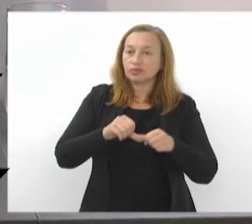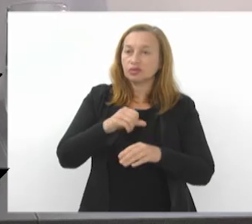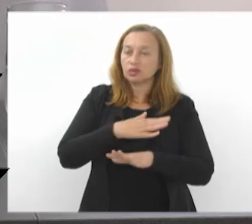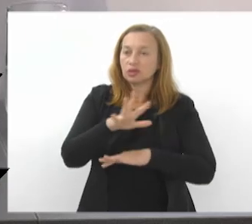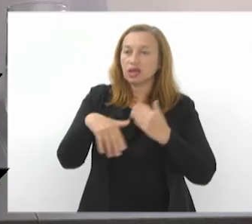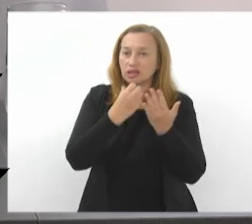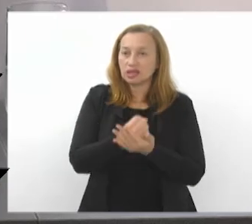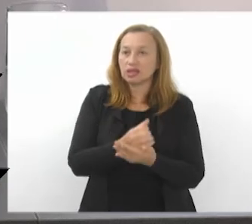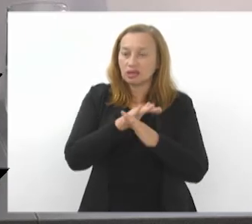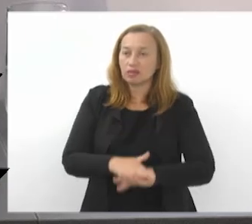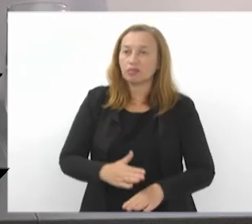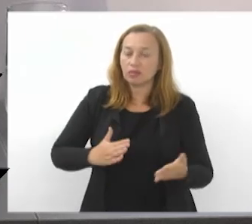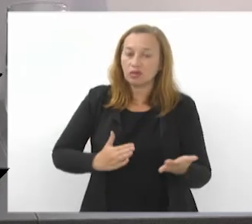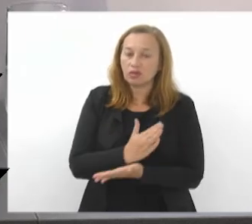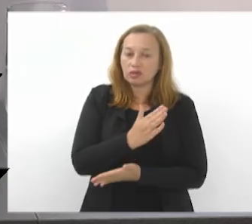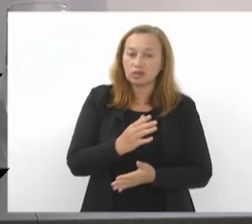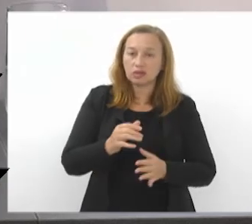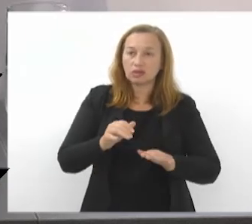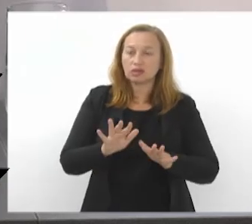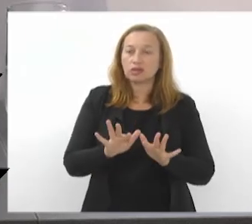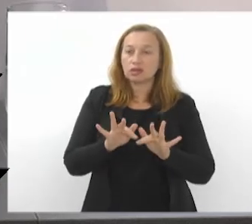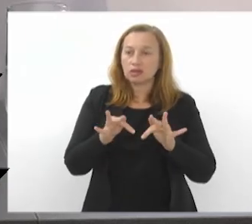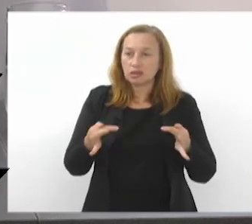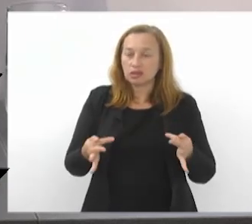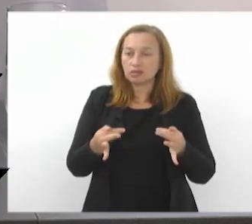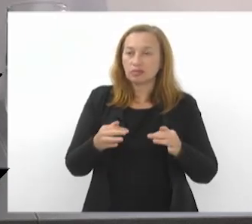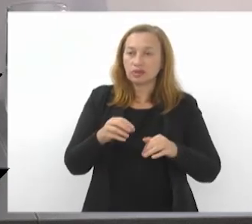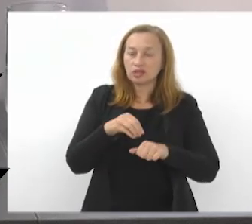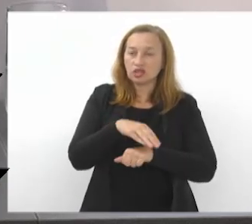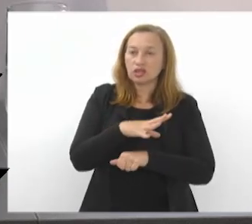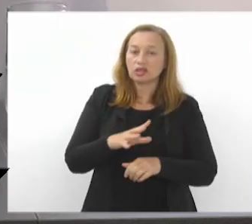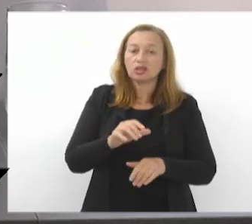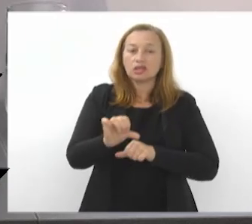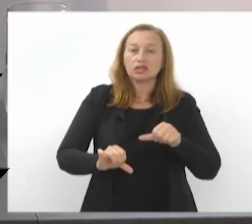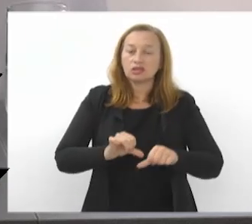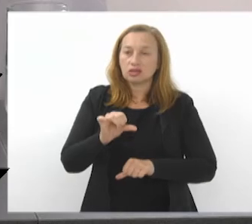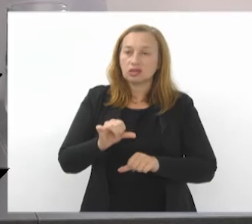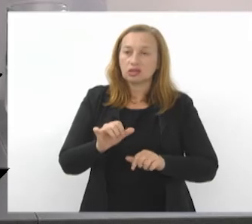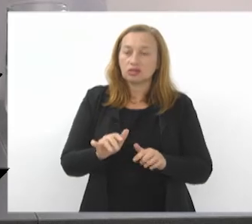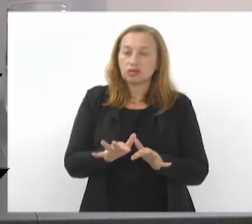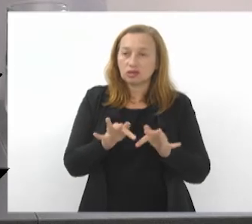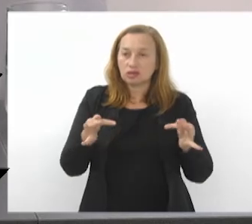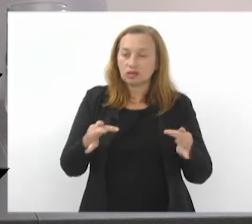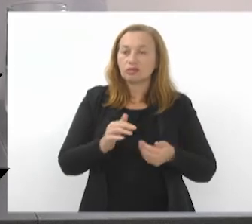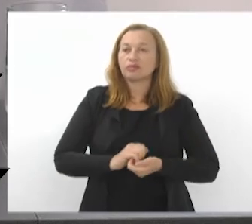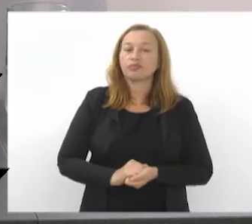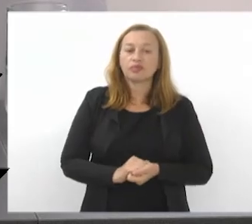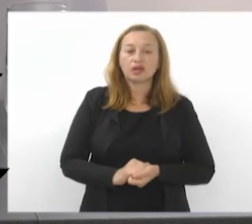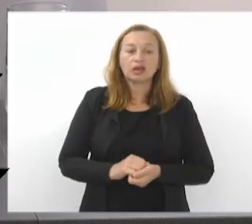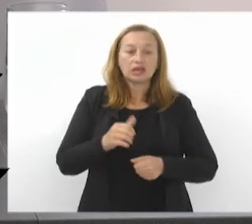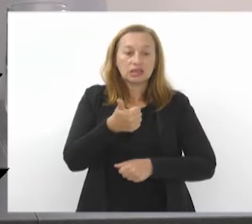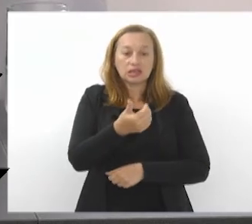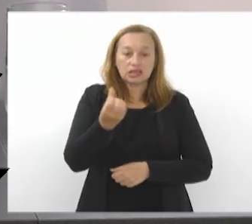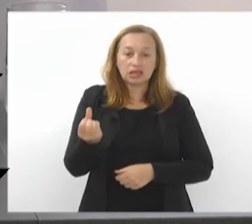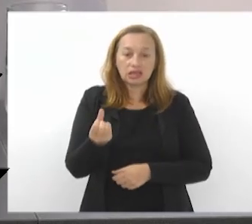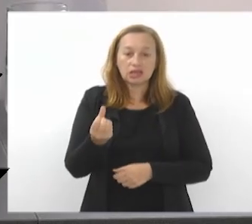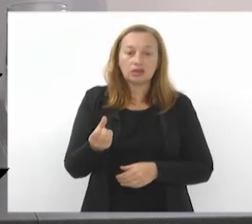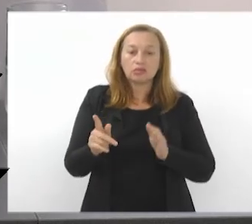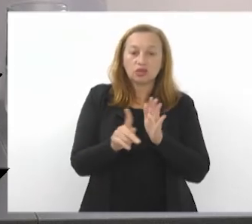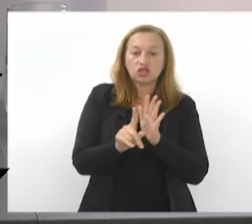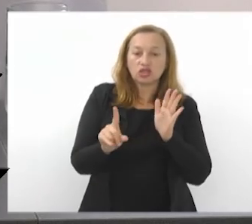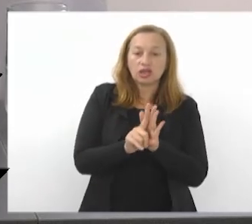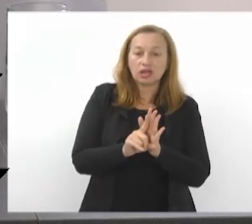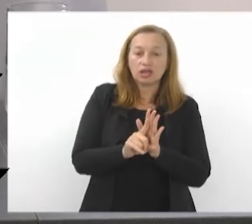aprovam permaneçam como estão, aprovada pela indicação simples. Transformação em indicação simples. 16 da pauta, projeto de